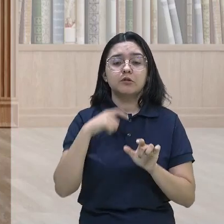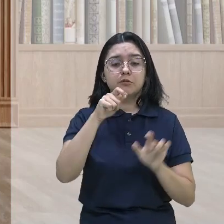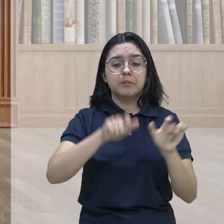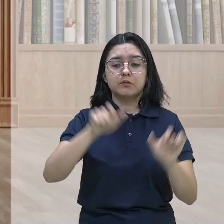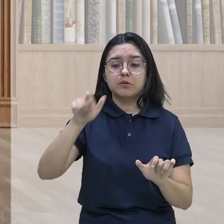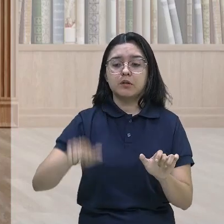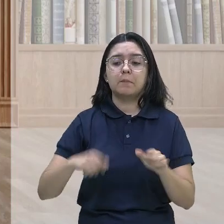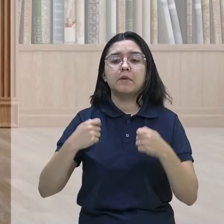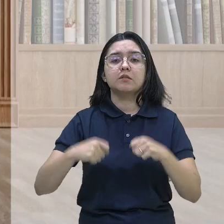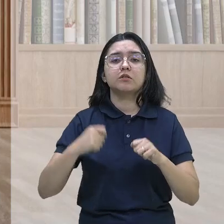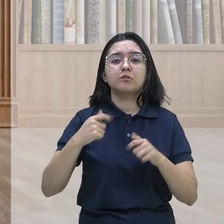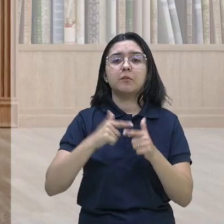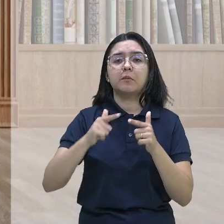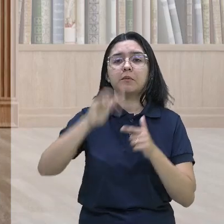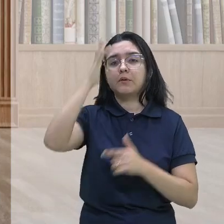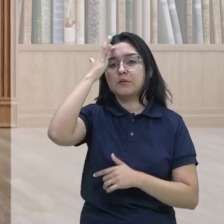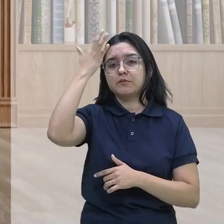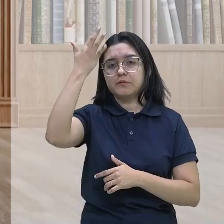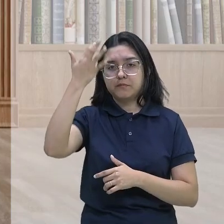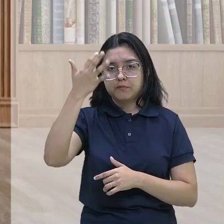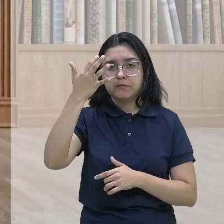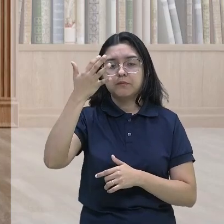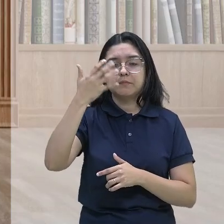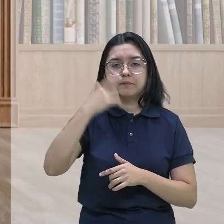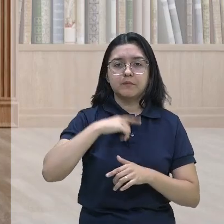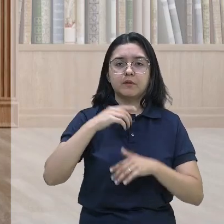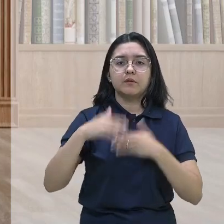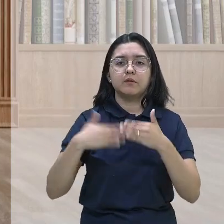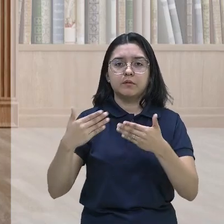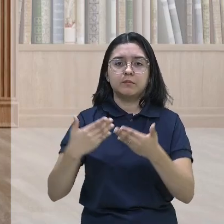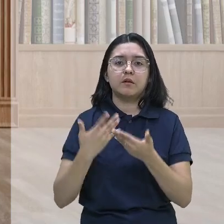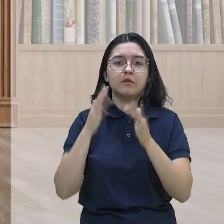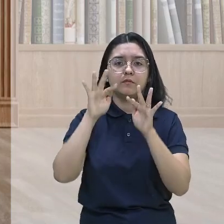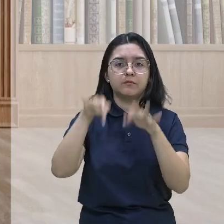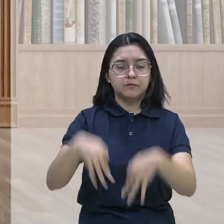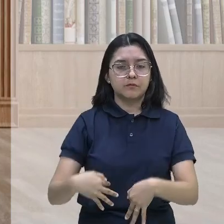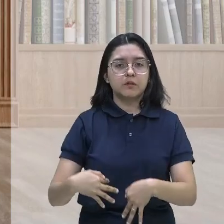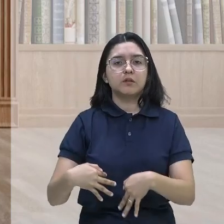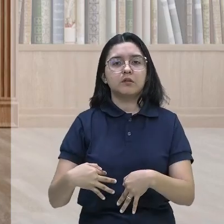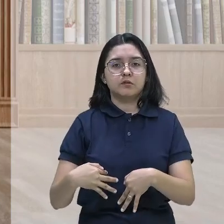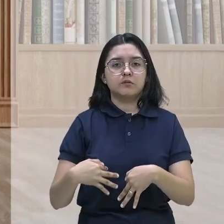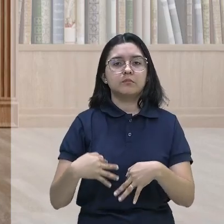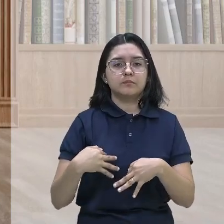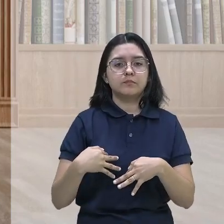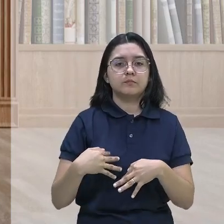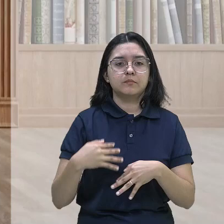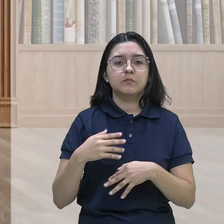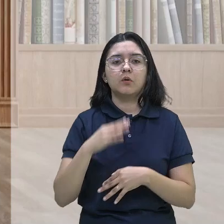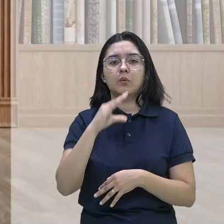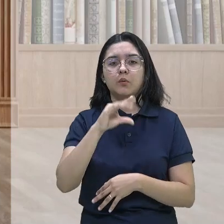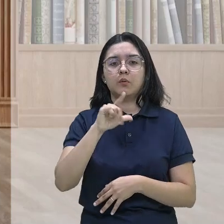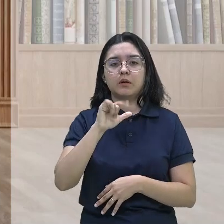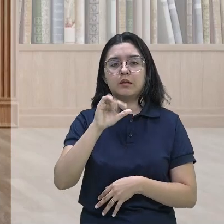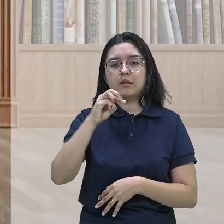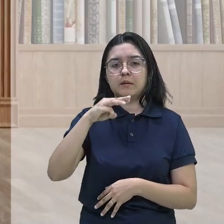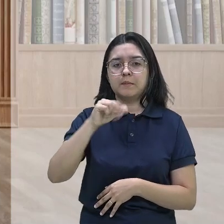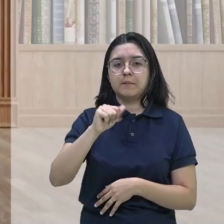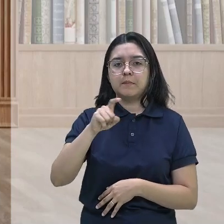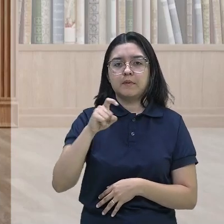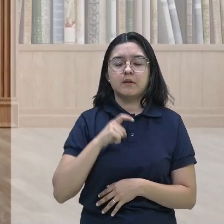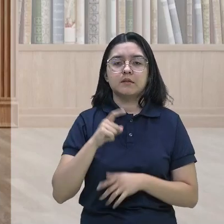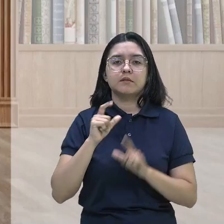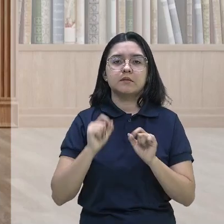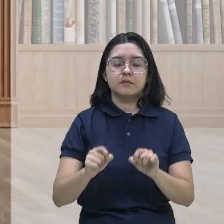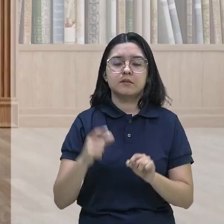têm que solucionar esse problema no desenvolvimento da história até chegar ao clímax, que é o ponto alto da narração,